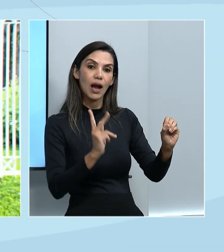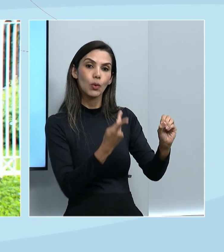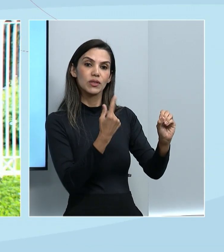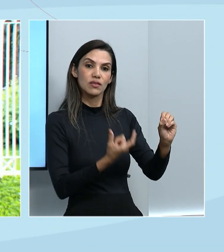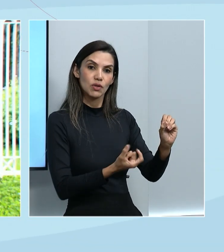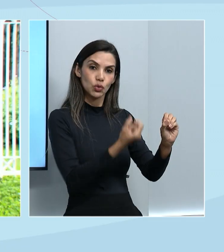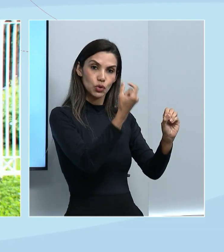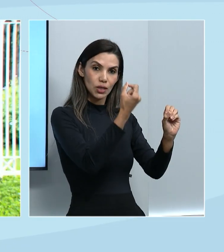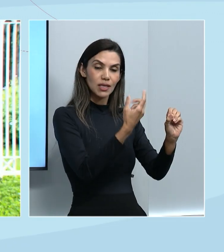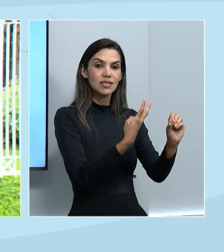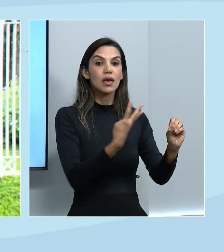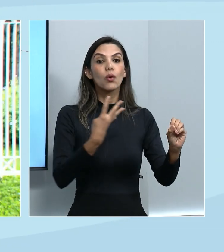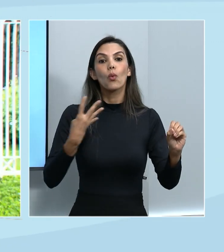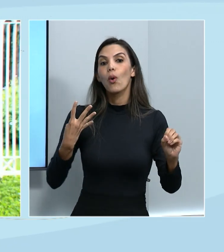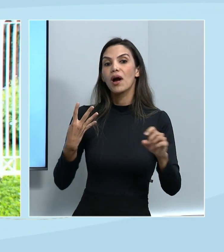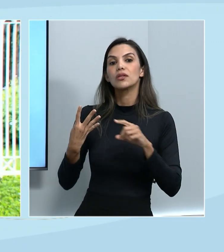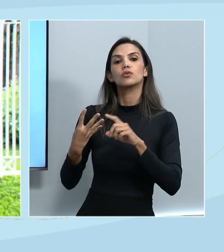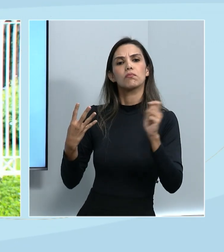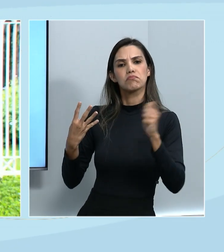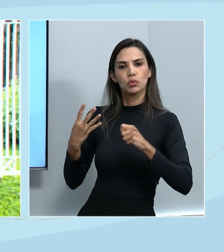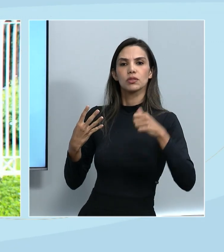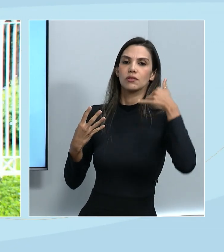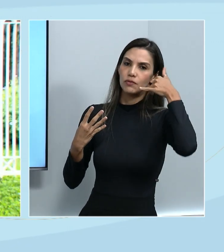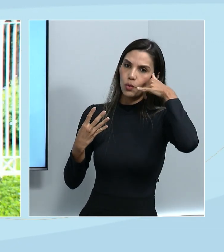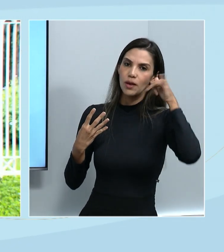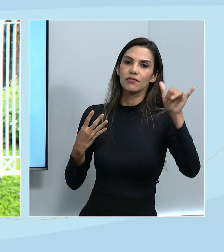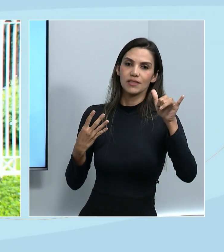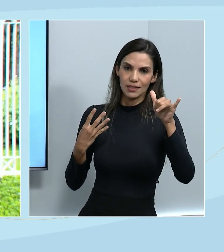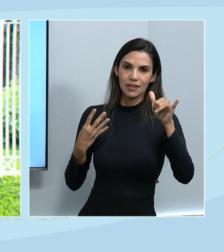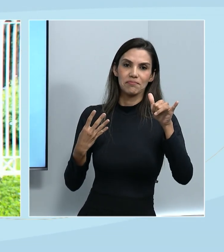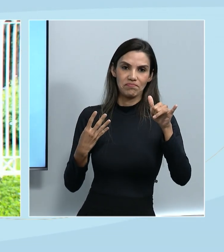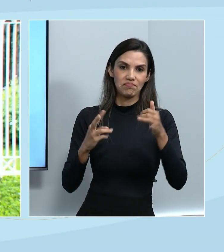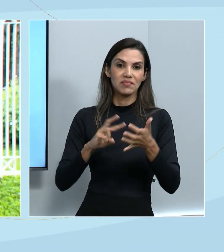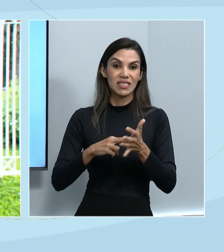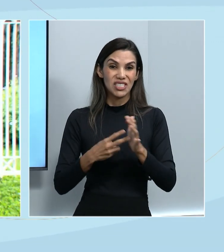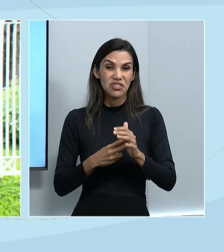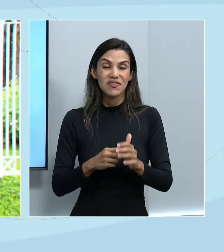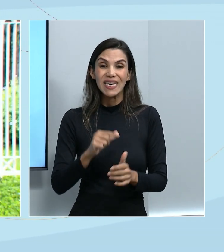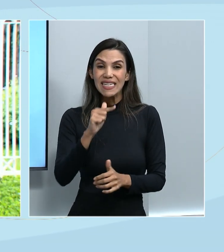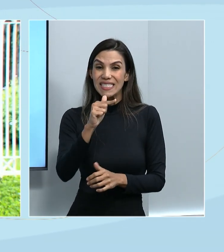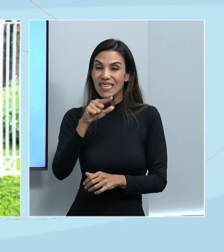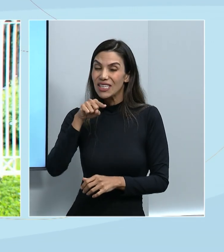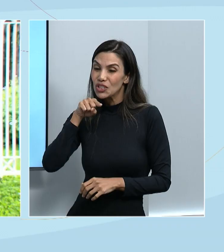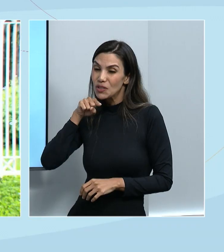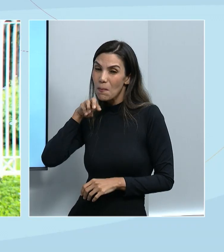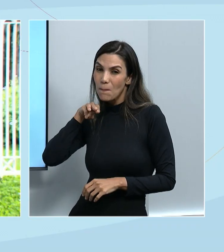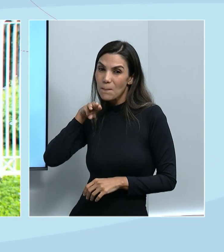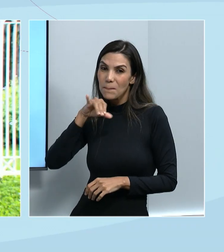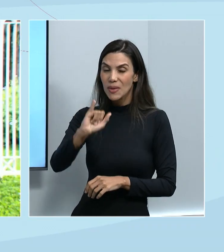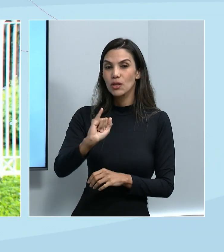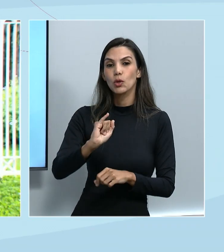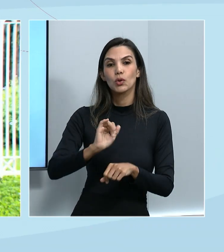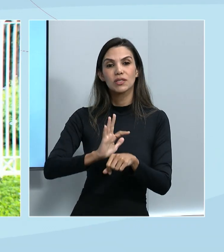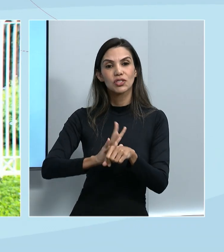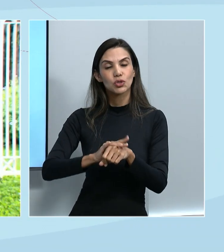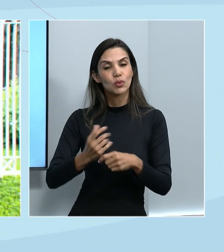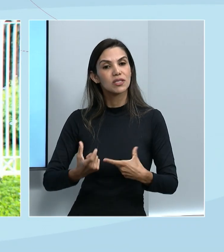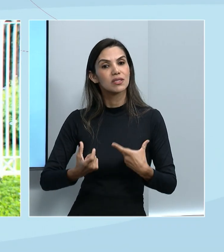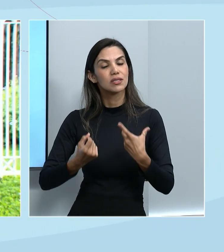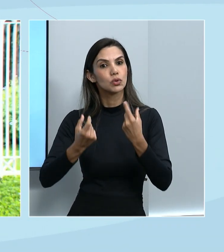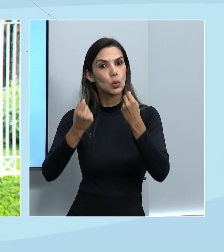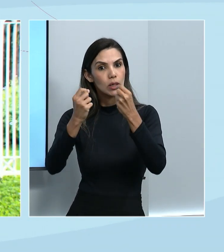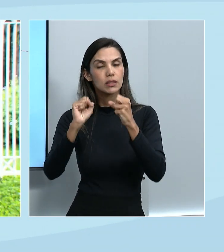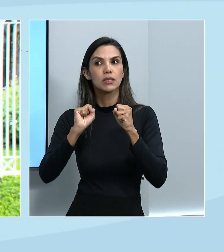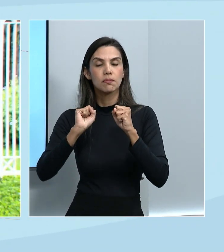são provocados por causas evitáveis, o que representa mais de 7 milhões de adoecimentos por ano. Entre